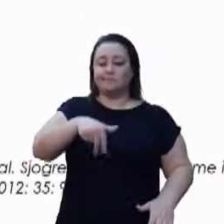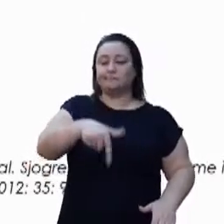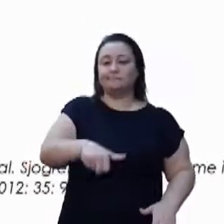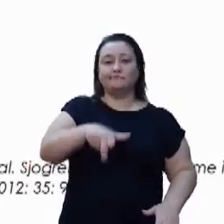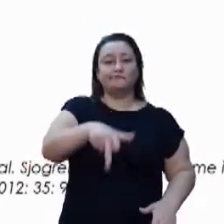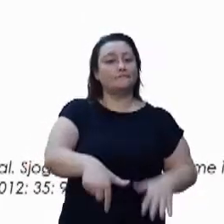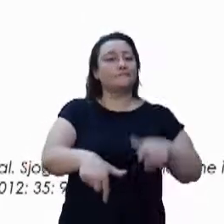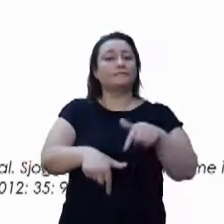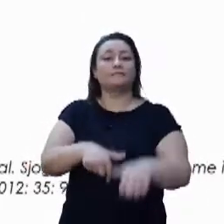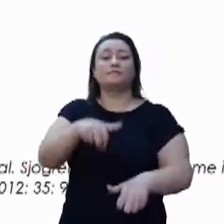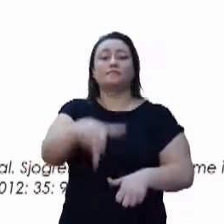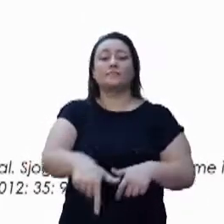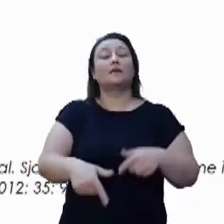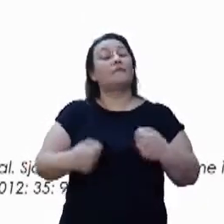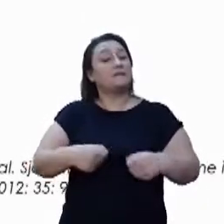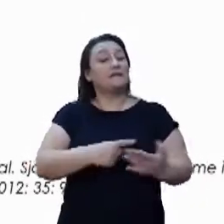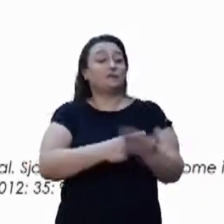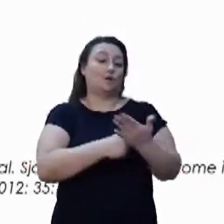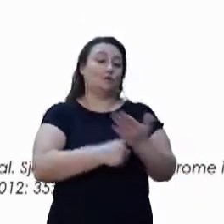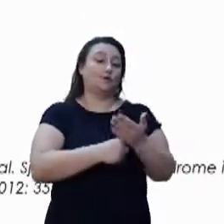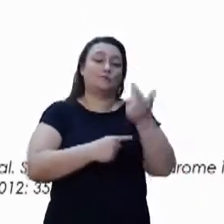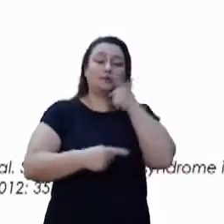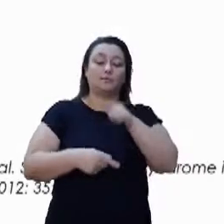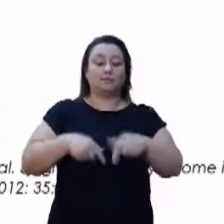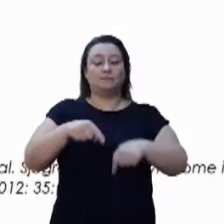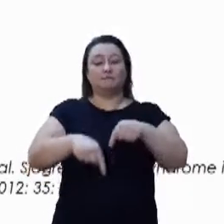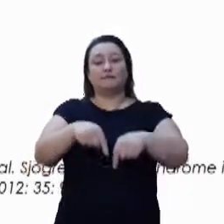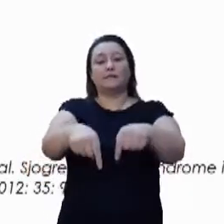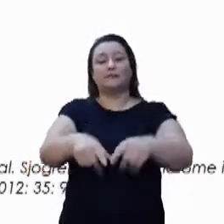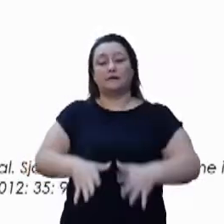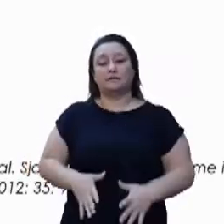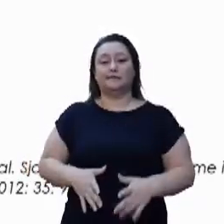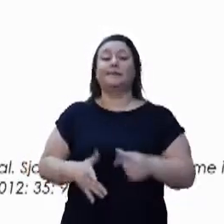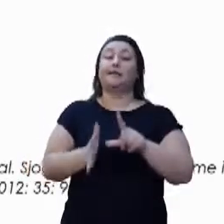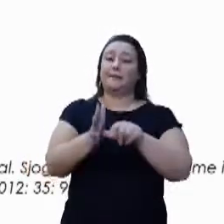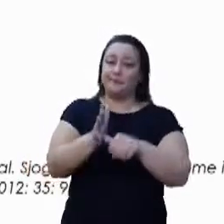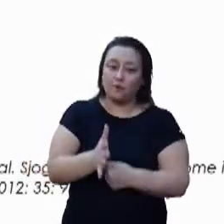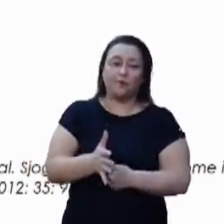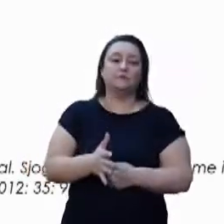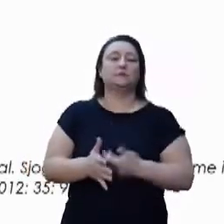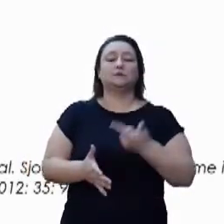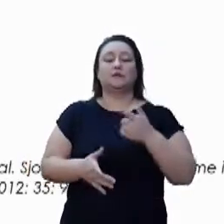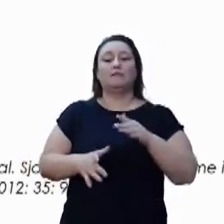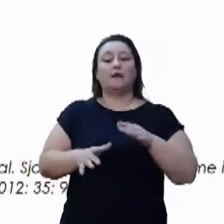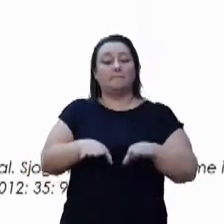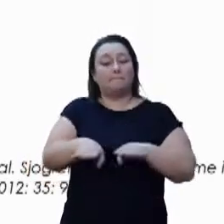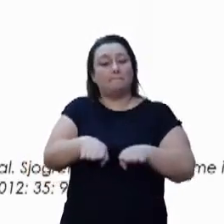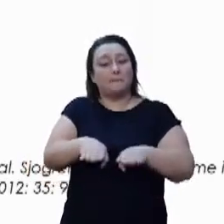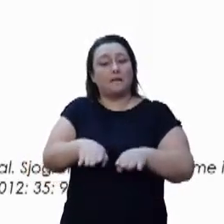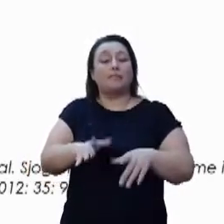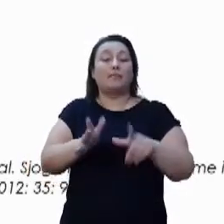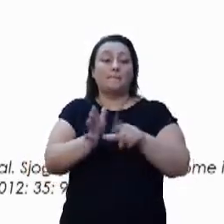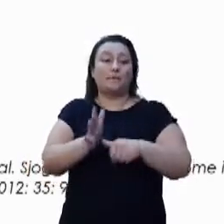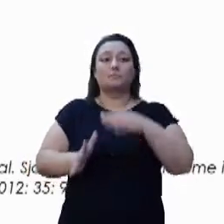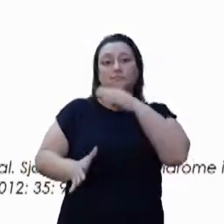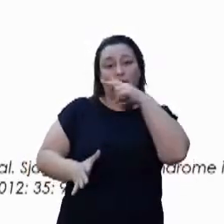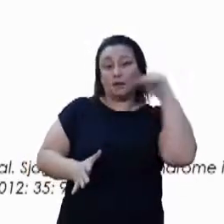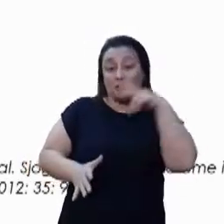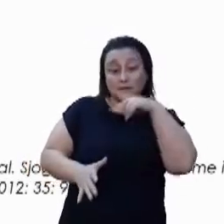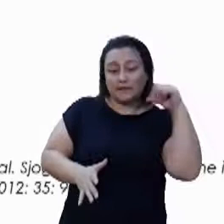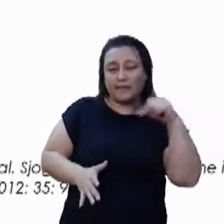de auxílio para deambular. E ocorre uma certa estabilização desses marcos motores na adolescência. E a partir